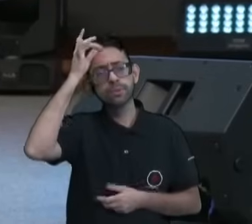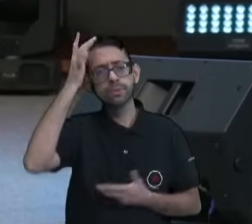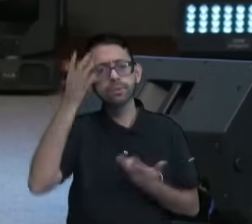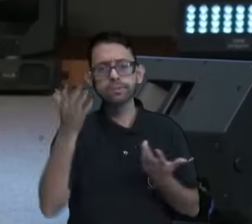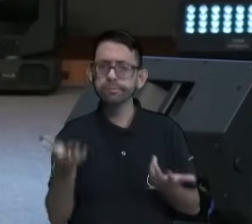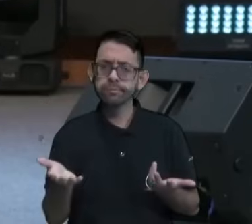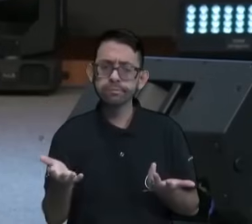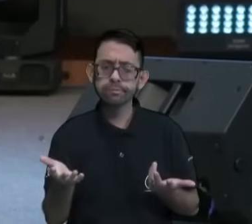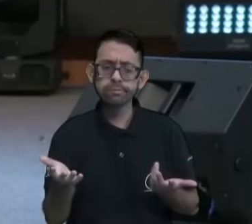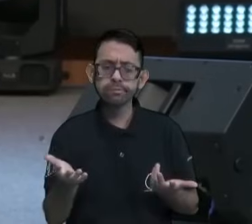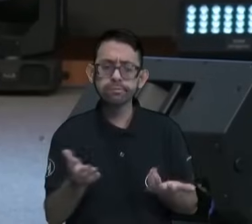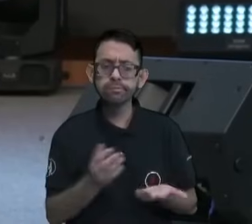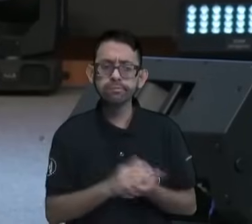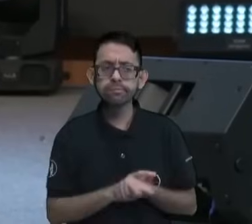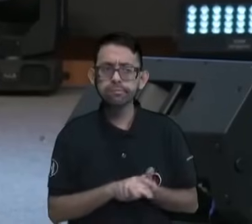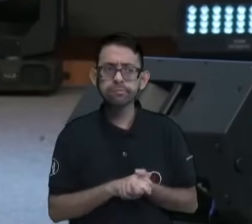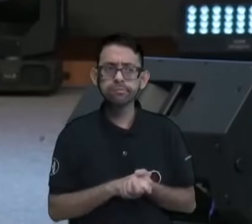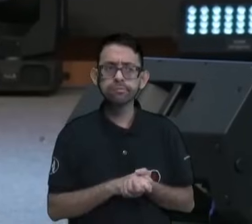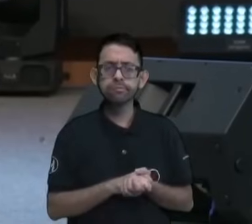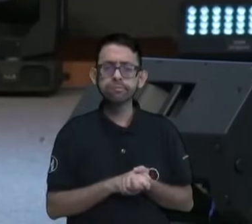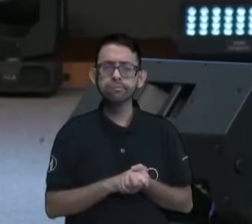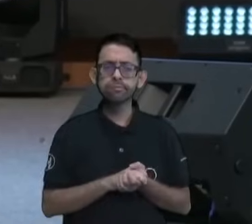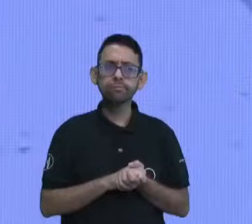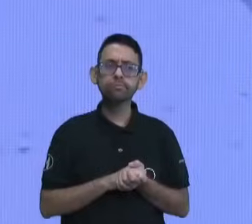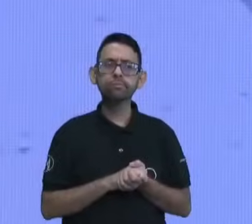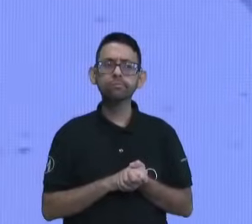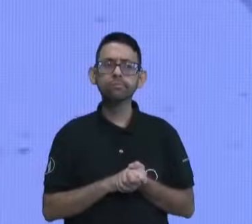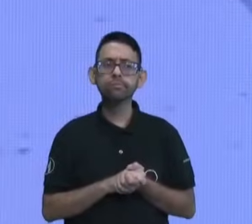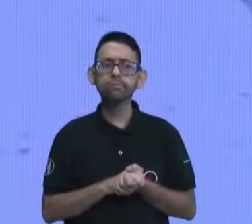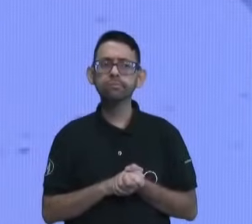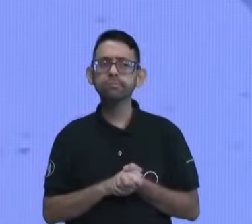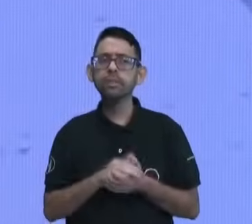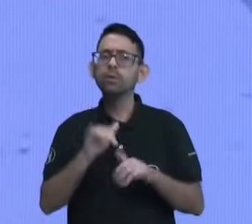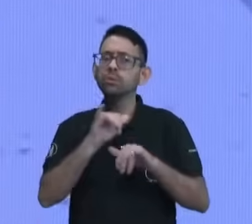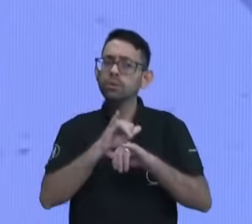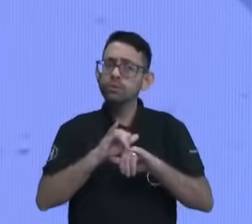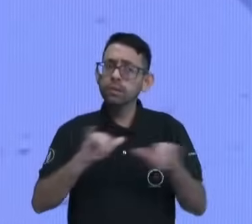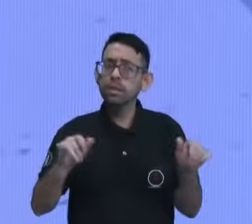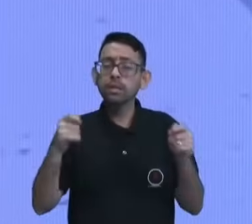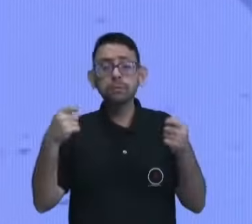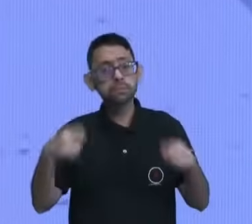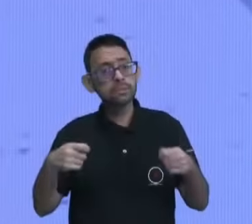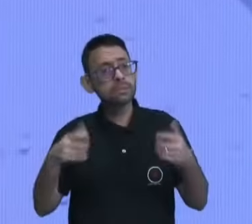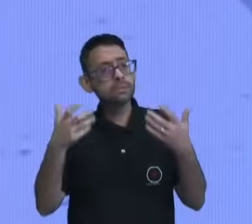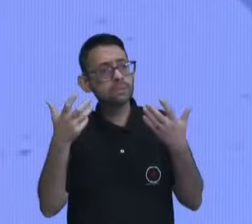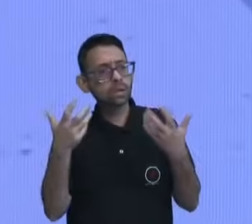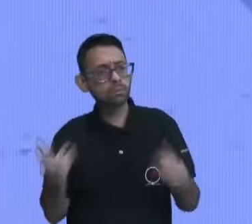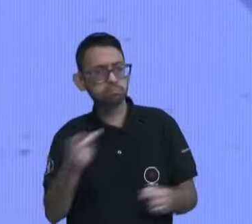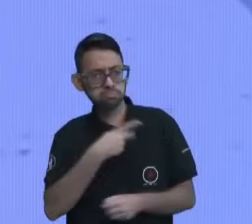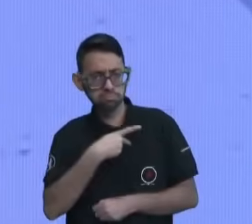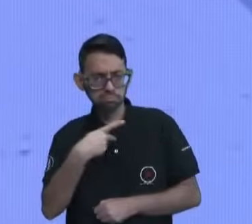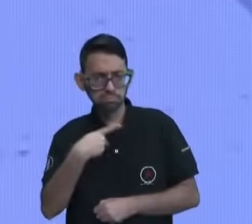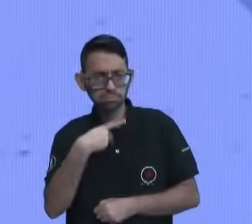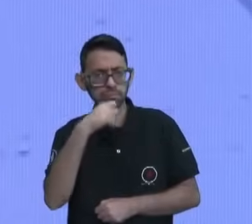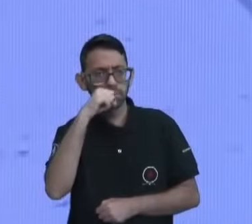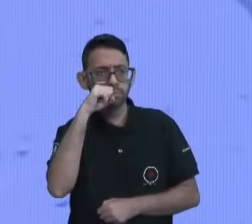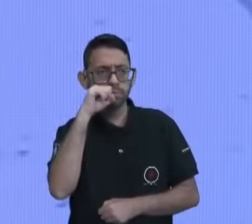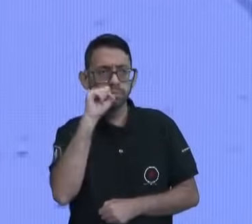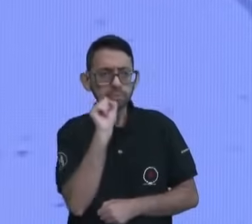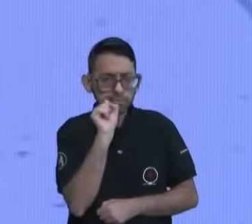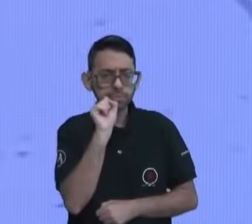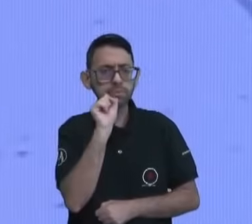é ser Oposição a Silas Malafaia A questão não é ser Oposição a